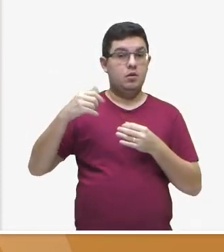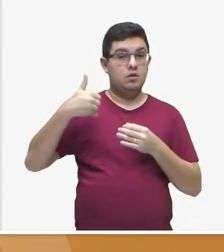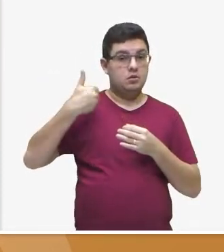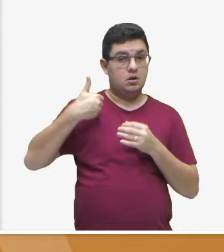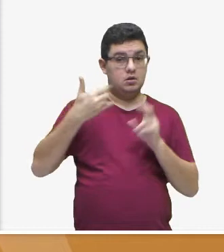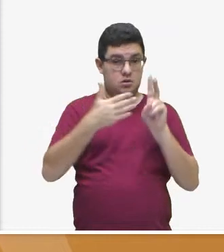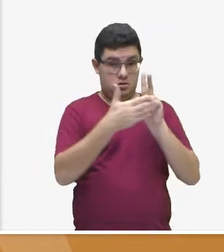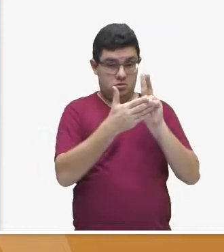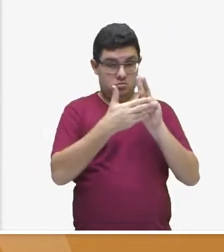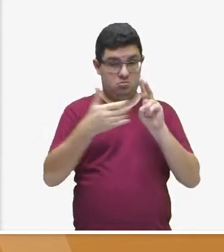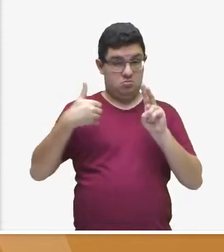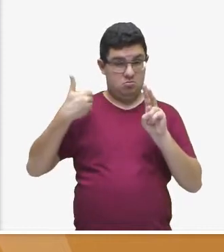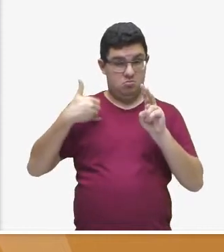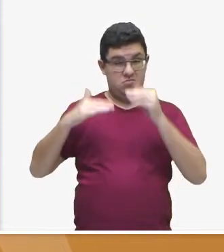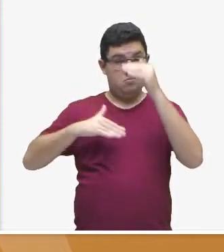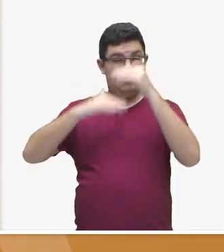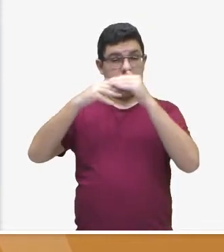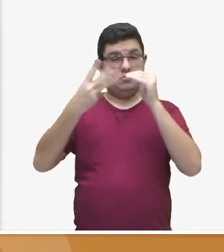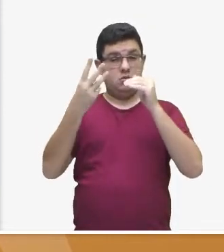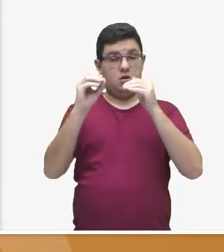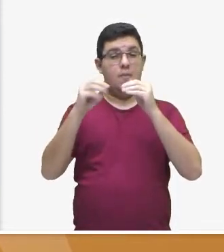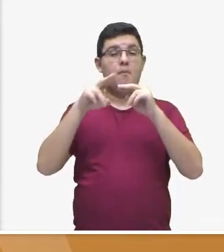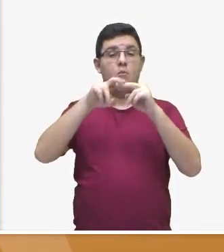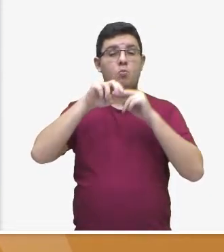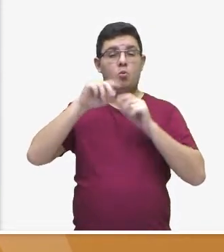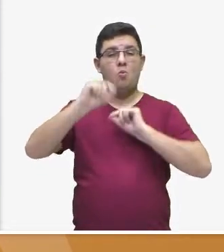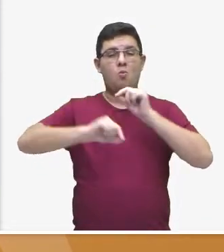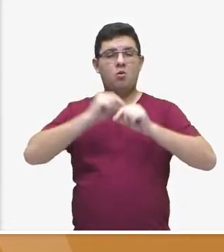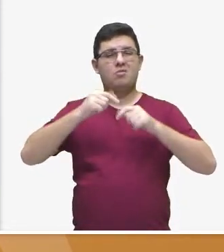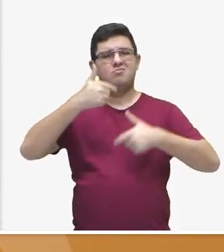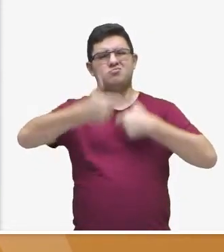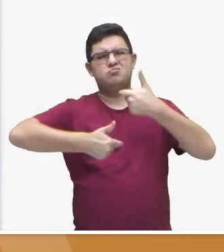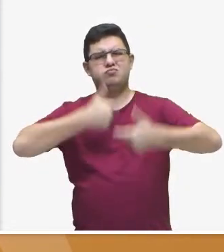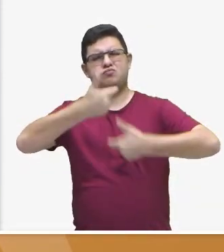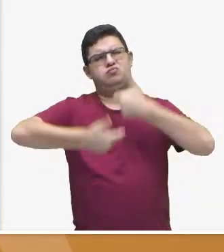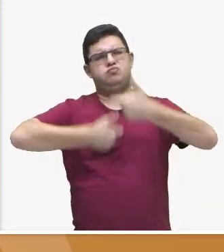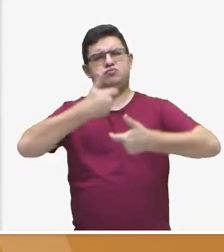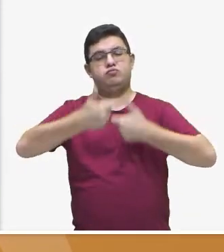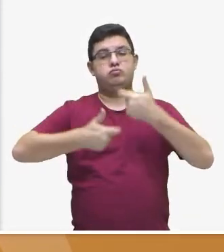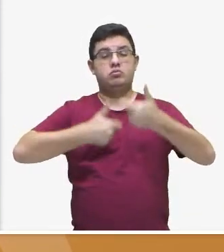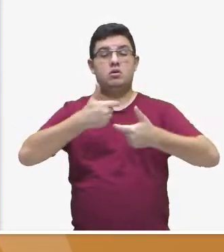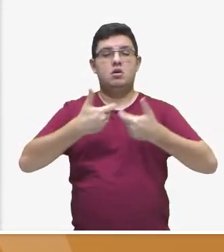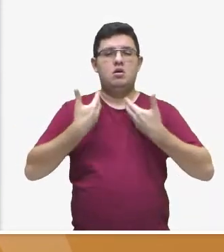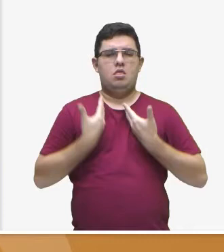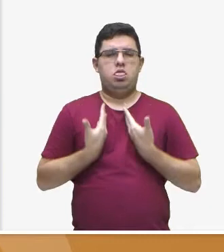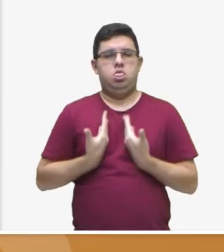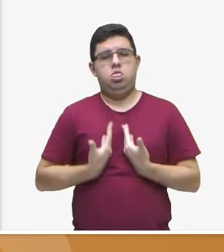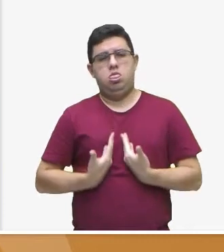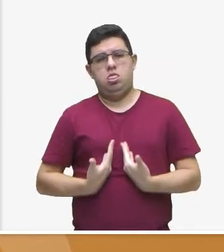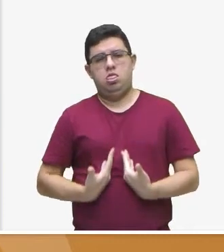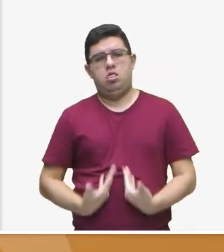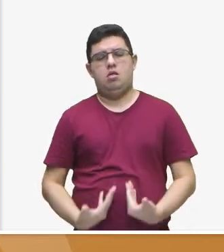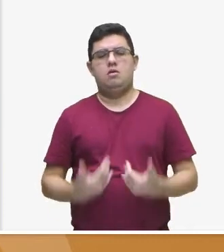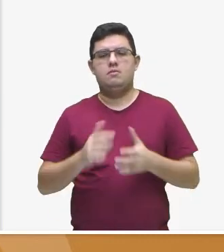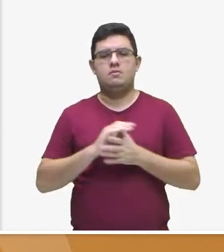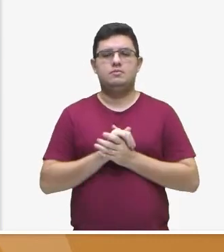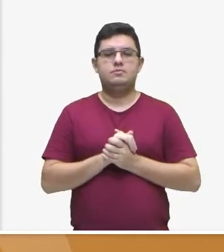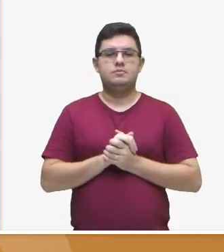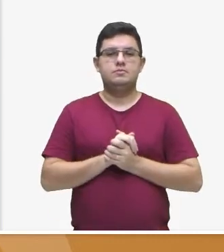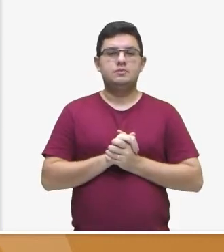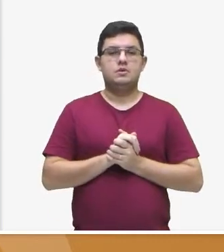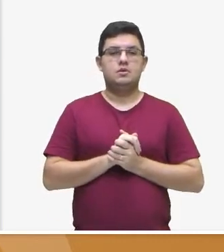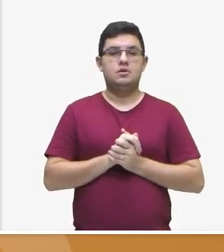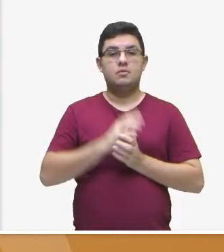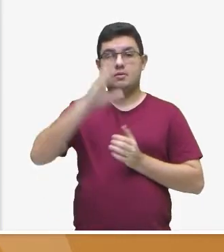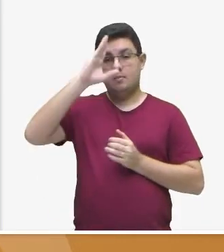morriam antes de 30 anos porque o trabalho era muito exaustivo, né? Era muito cruel. Provavelmente aí